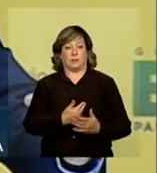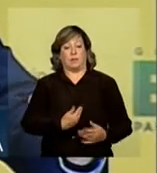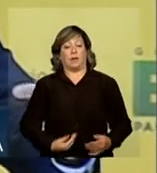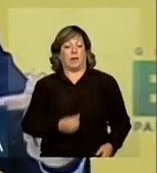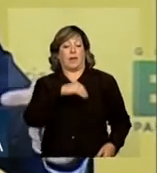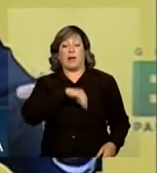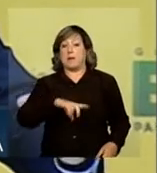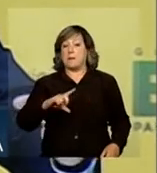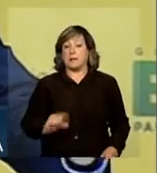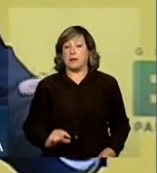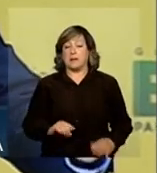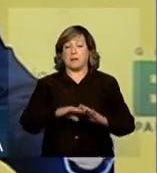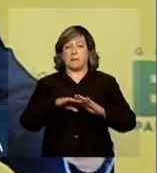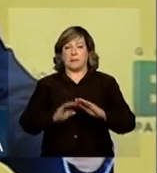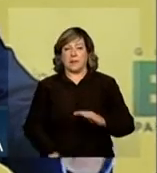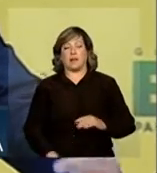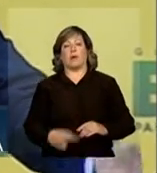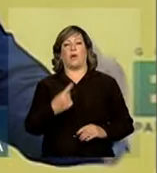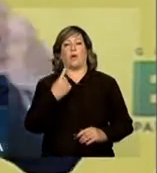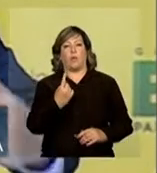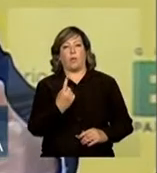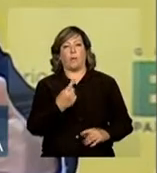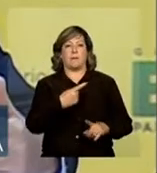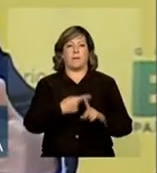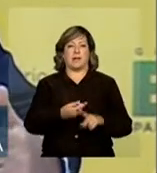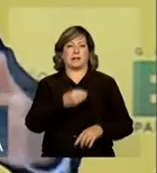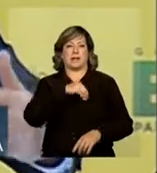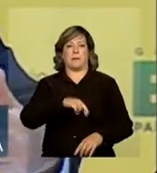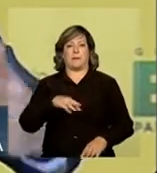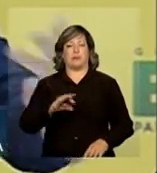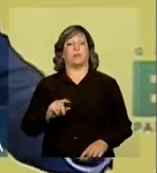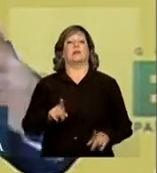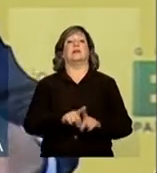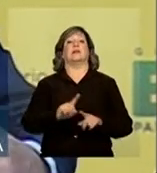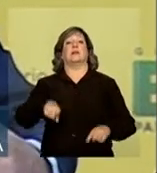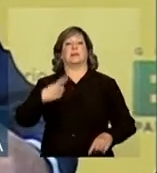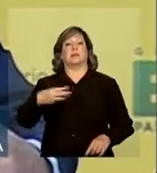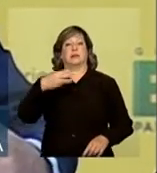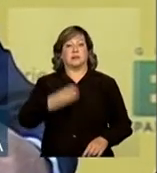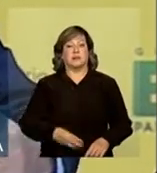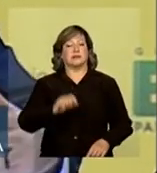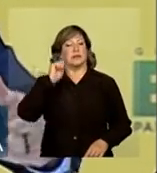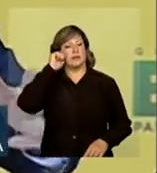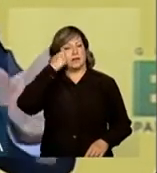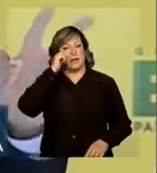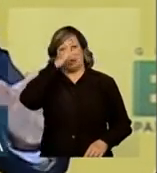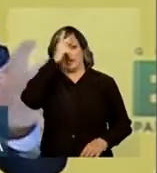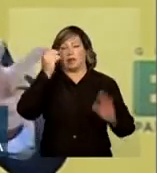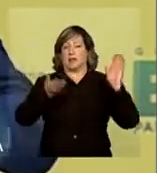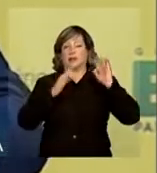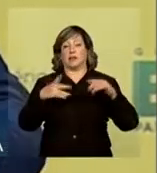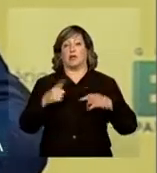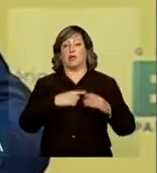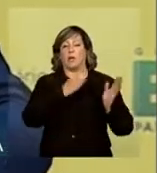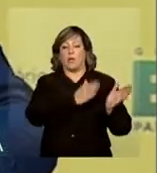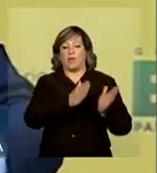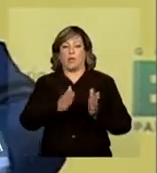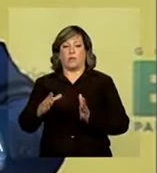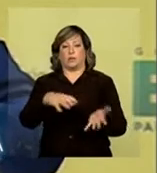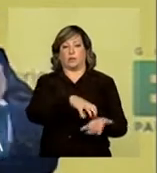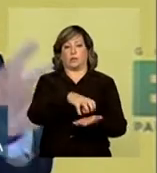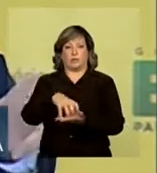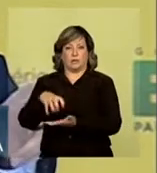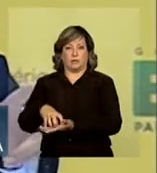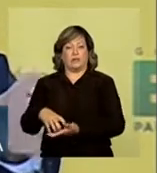correndo inferior igual ao e-mail e salário mínimo terceiro critério racial negros indígenas então é proporcionar à população